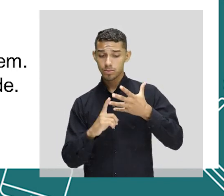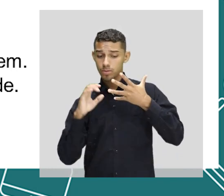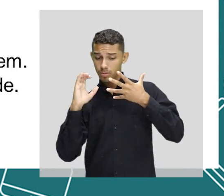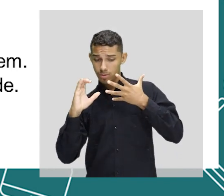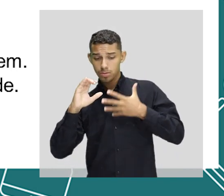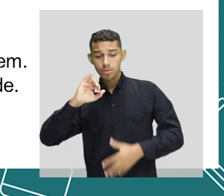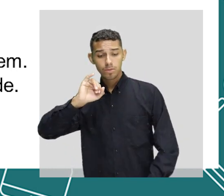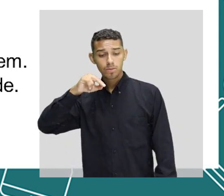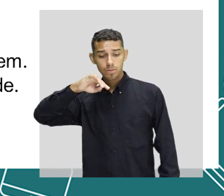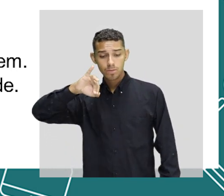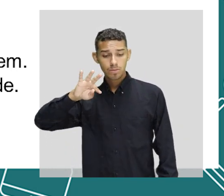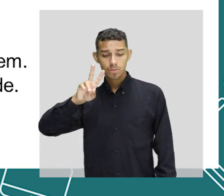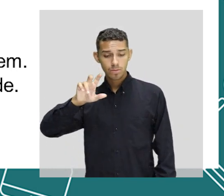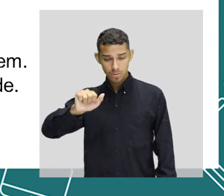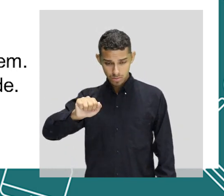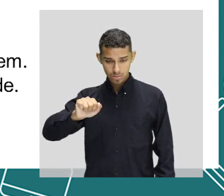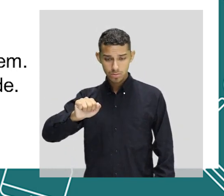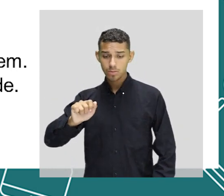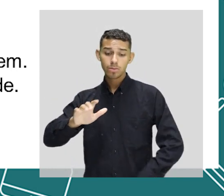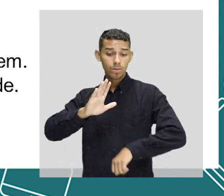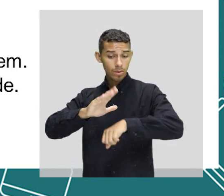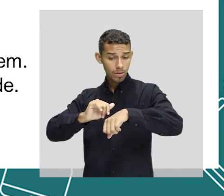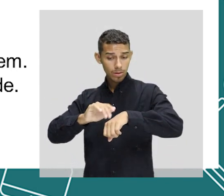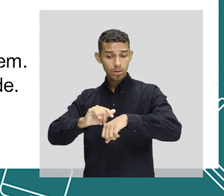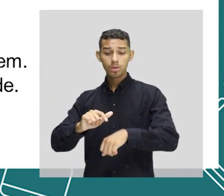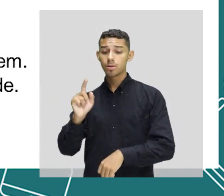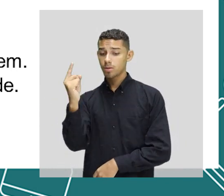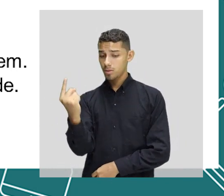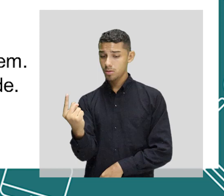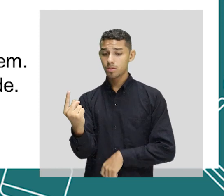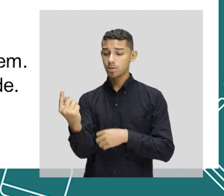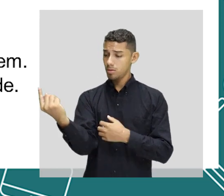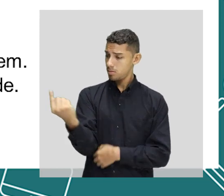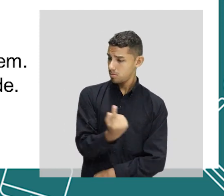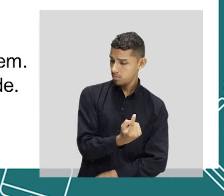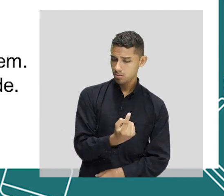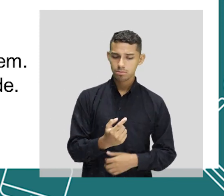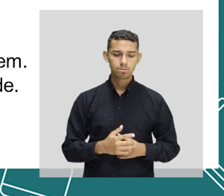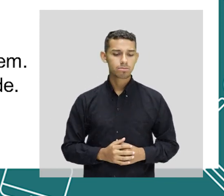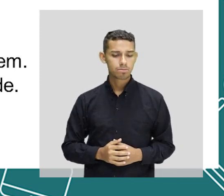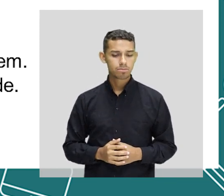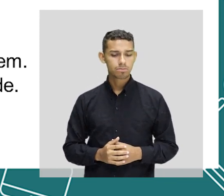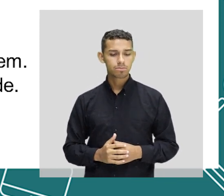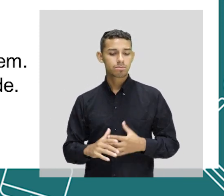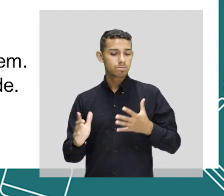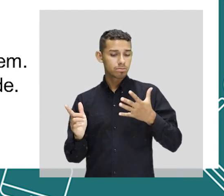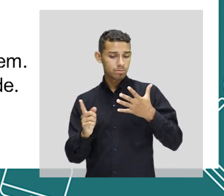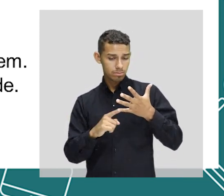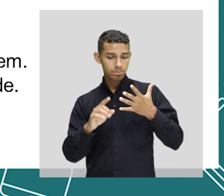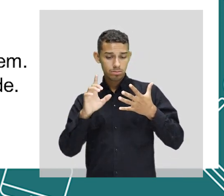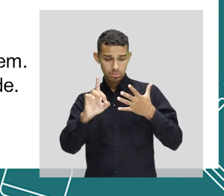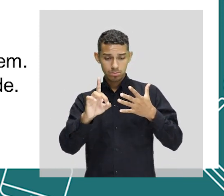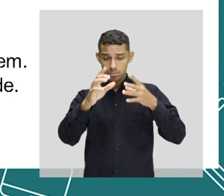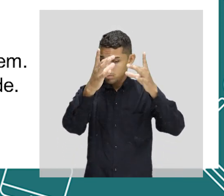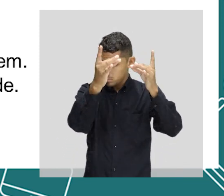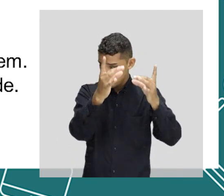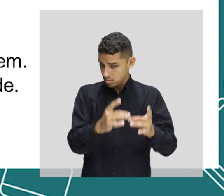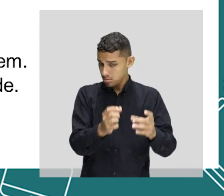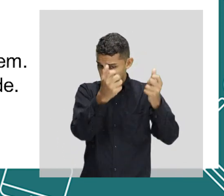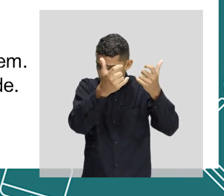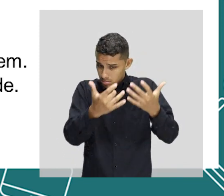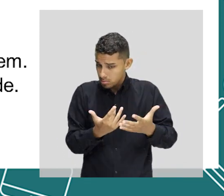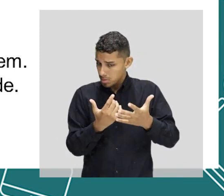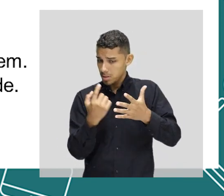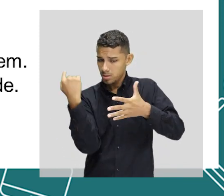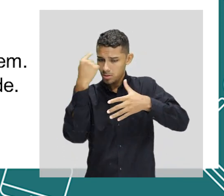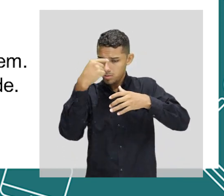Letra C, injuntiva, por chamar o interlocutor à participação. Letra D, descritiva, por